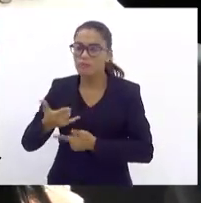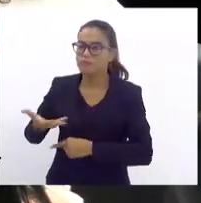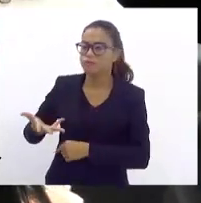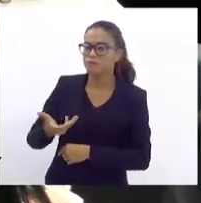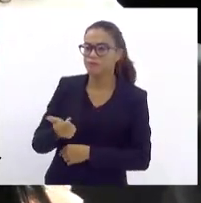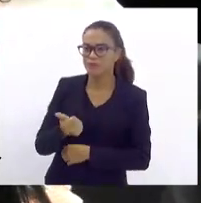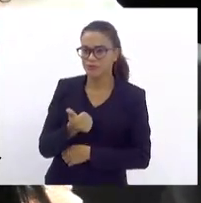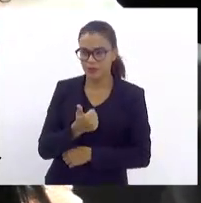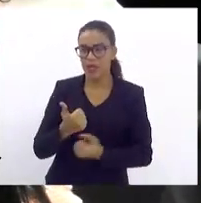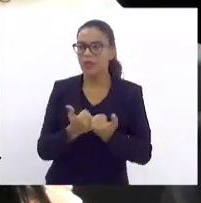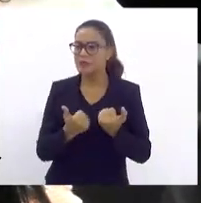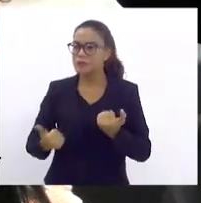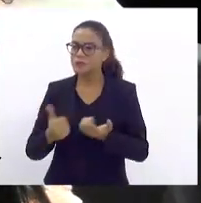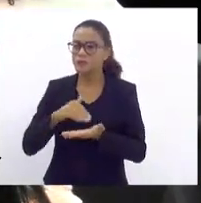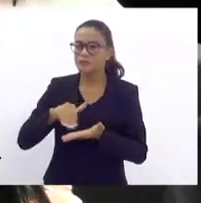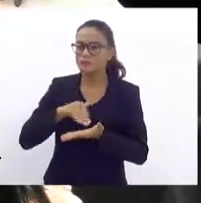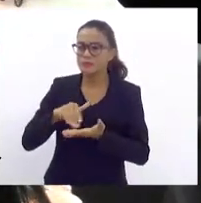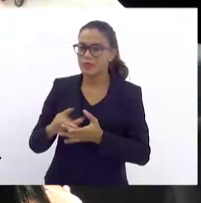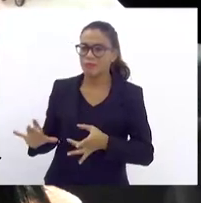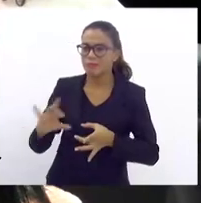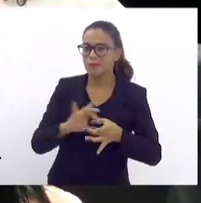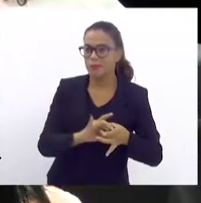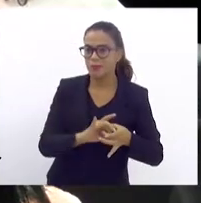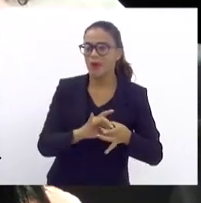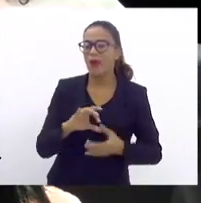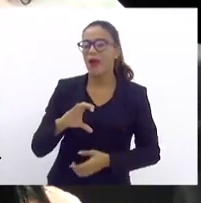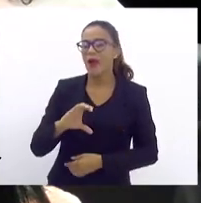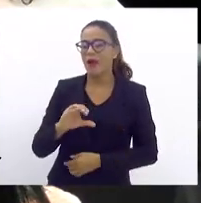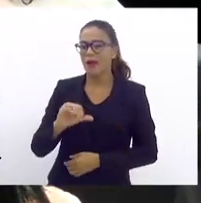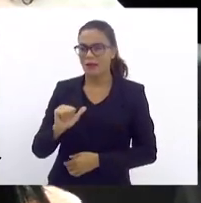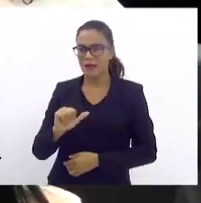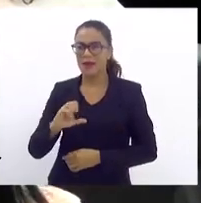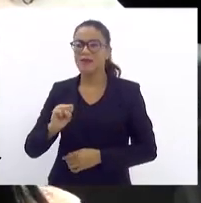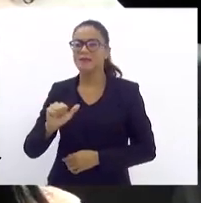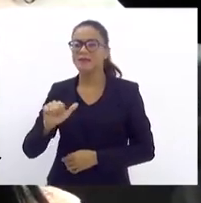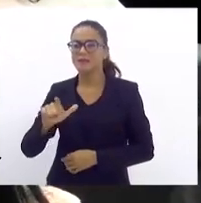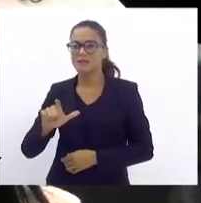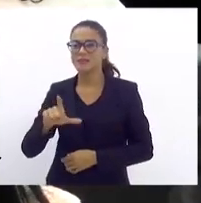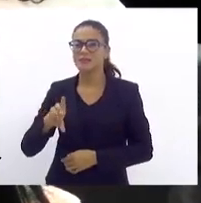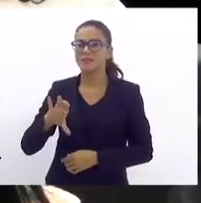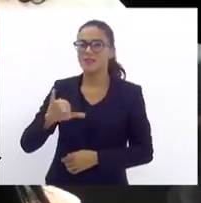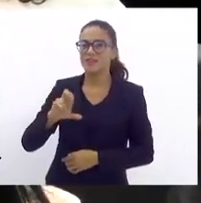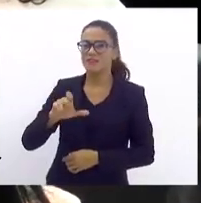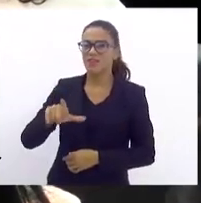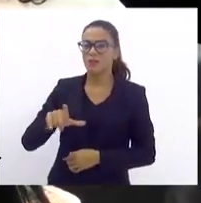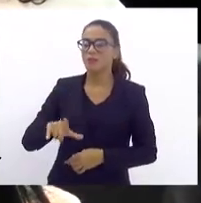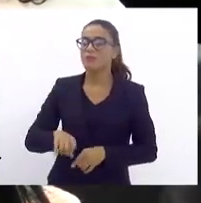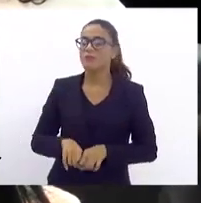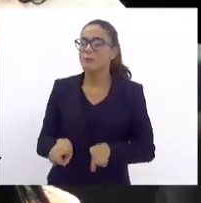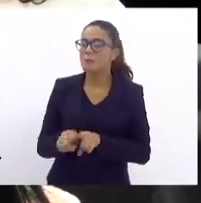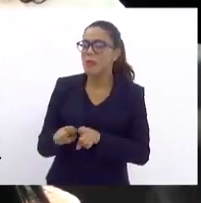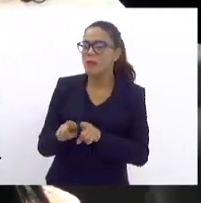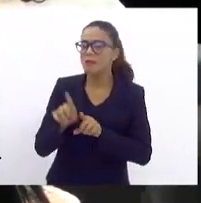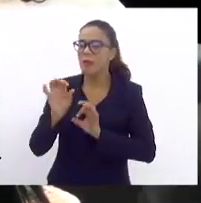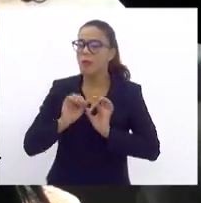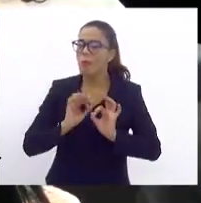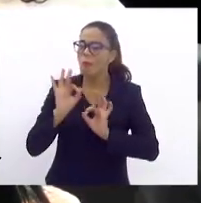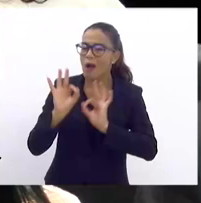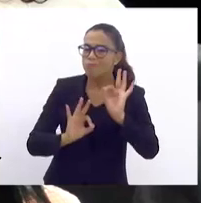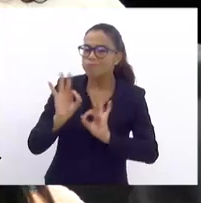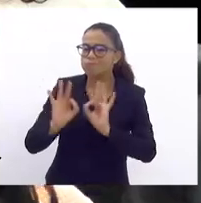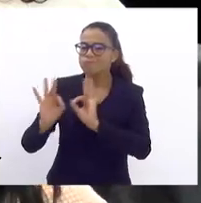subsecretaria que está vinculado a casa civil e hoje tem essa pasta tão importante sobre a gestão do Guilherme